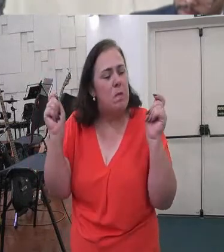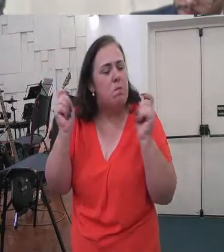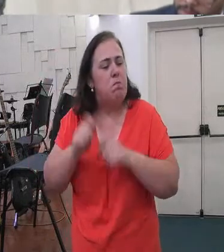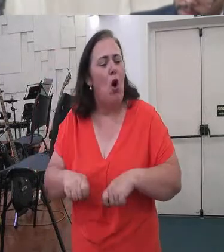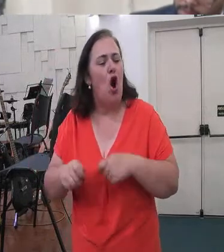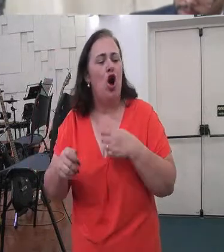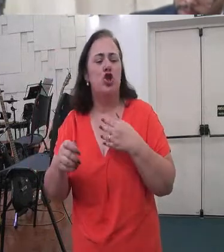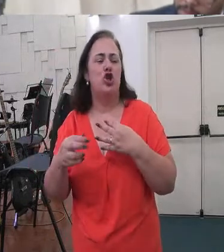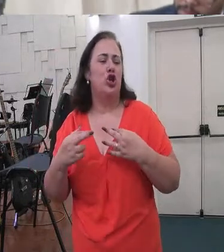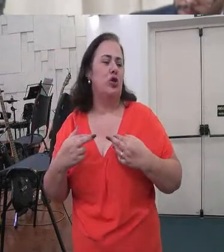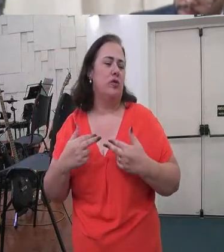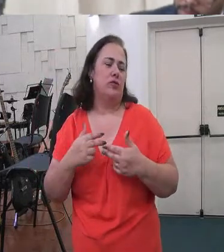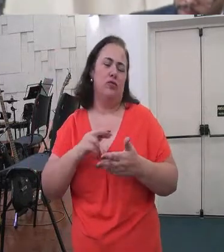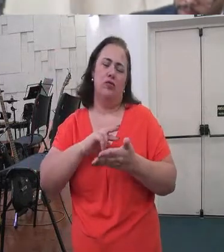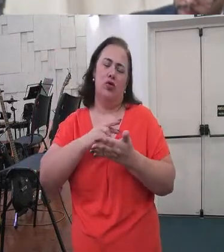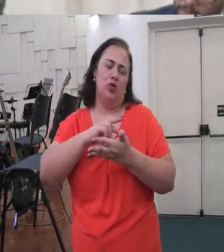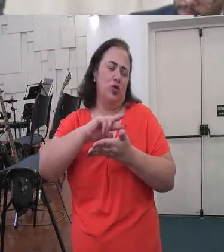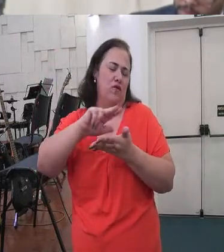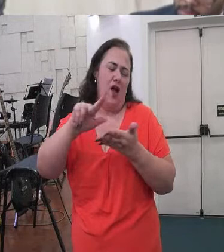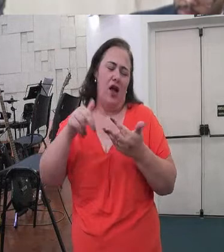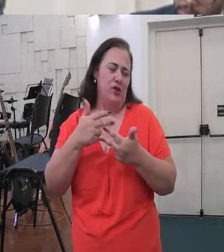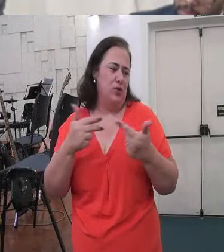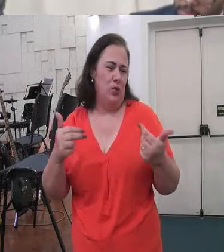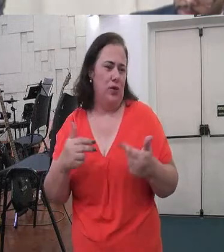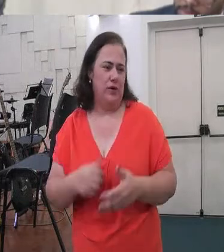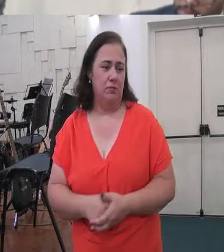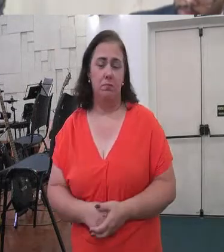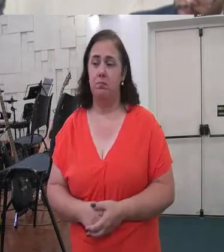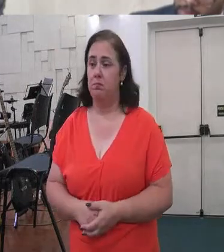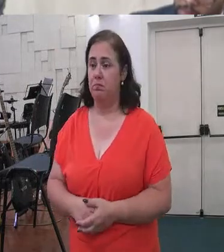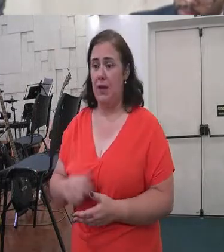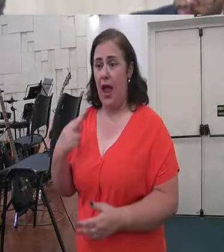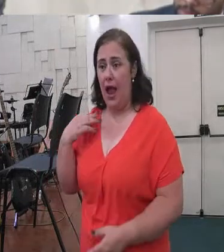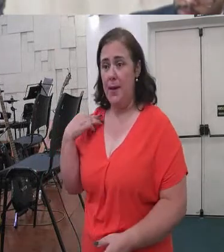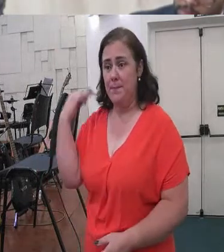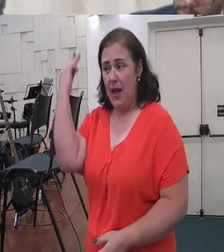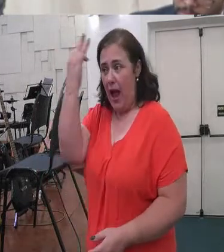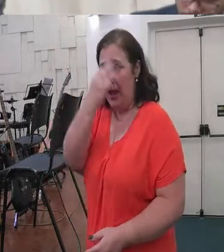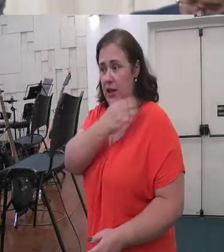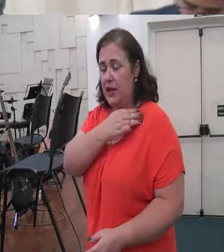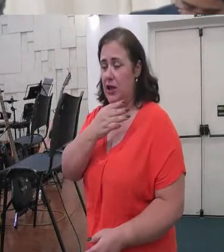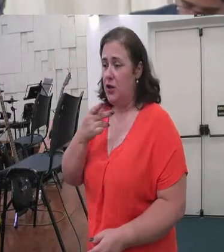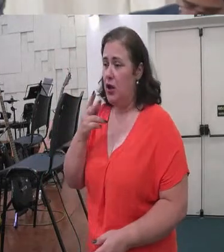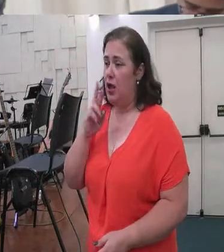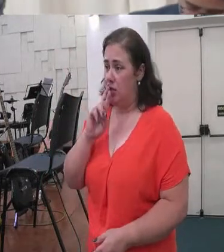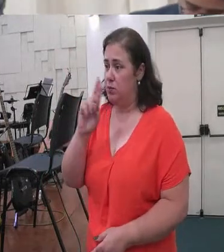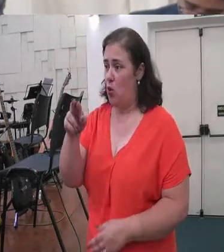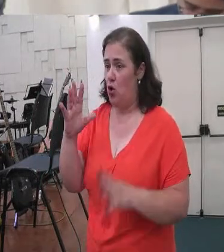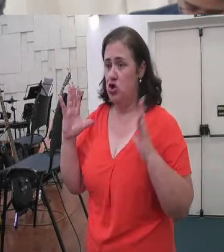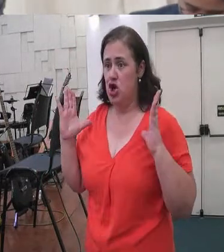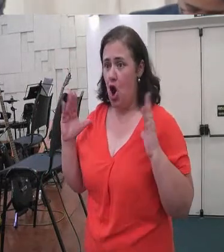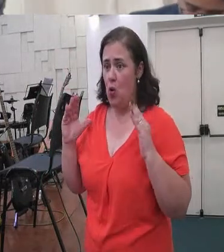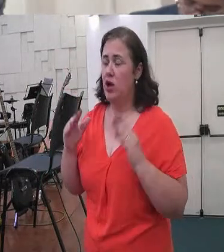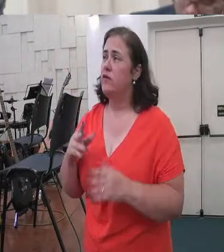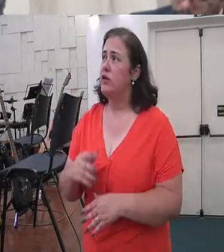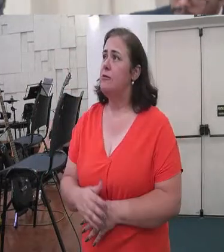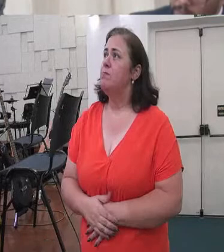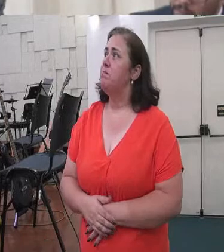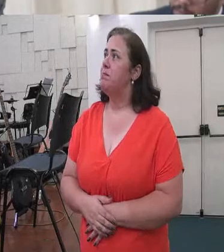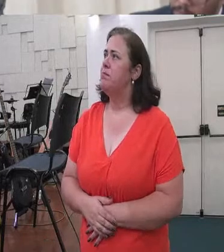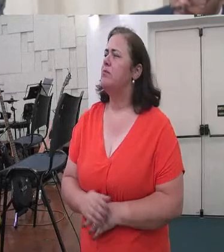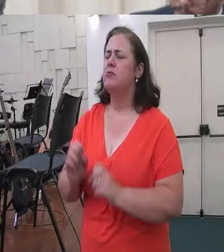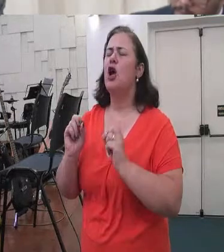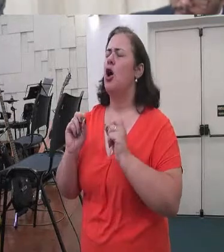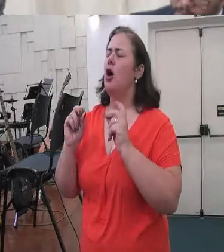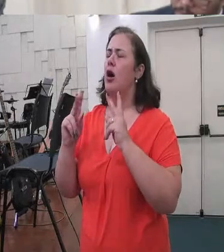disse Maria: aqui está a serva do Senhor, que se cumpra em mim